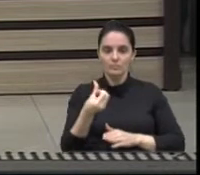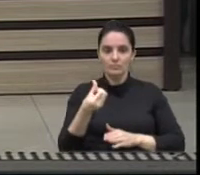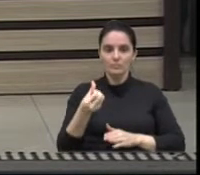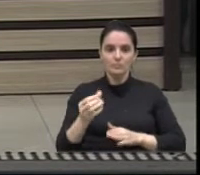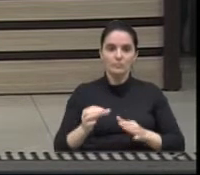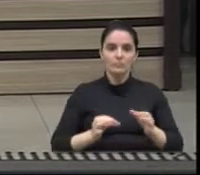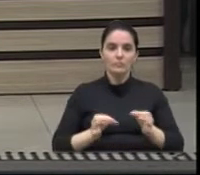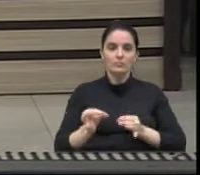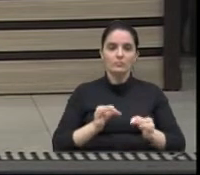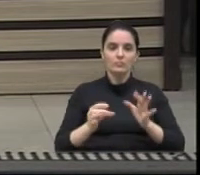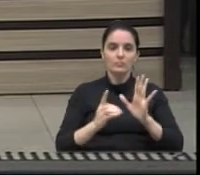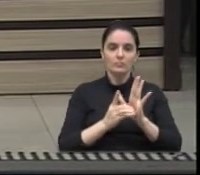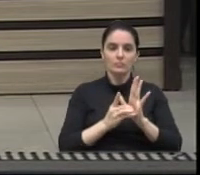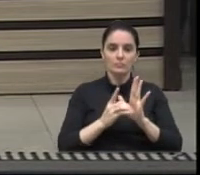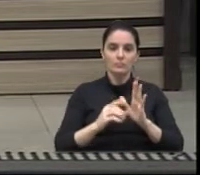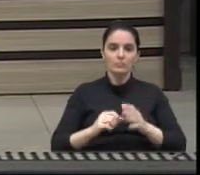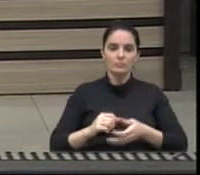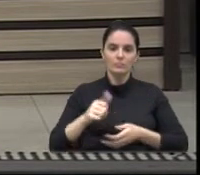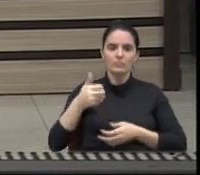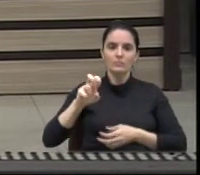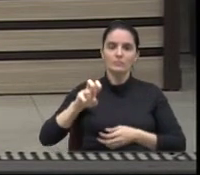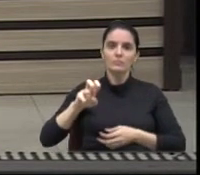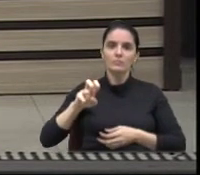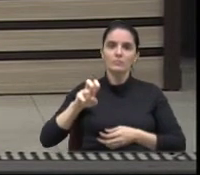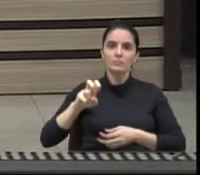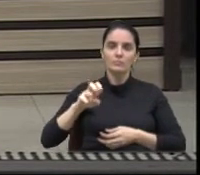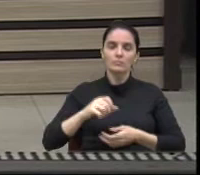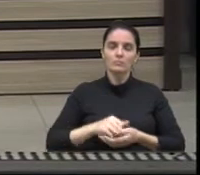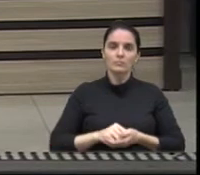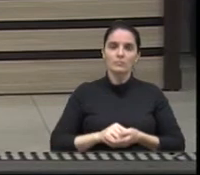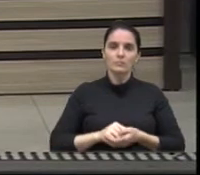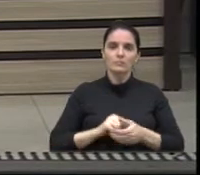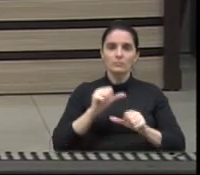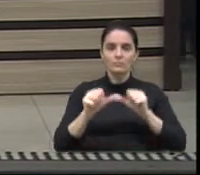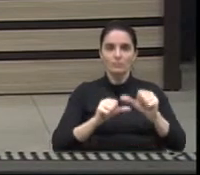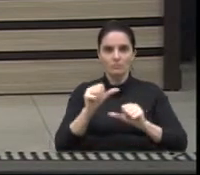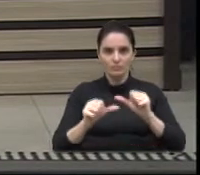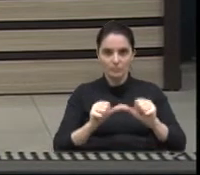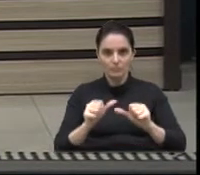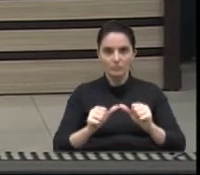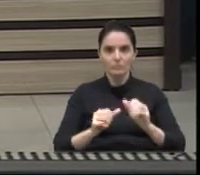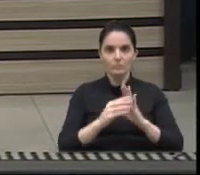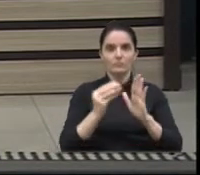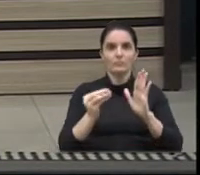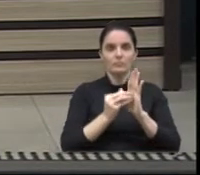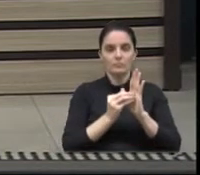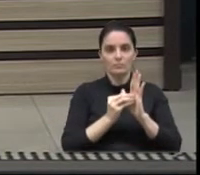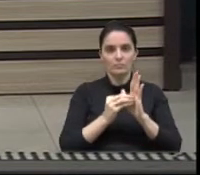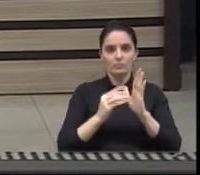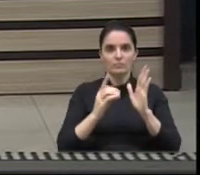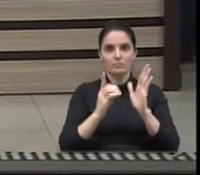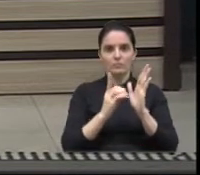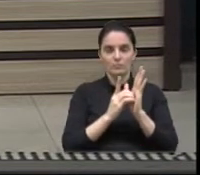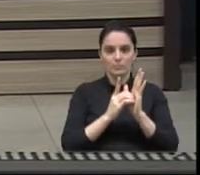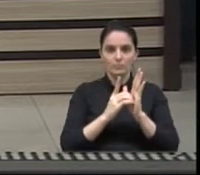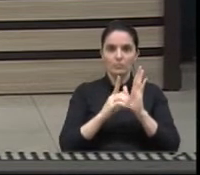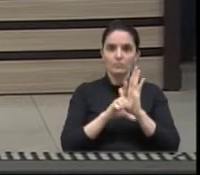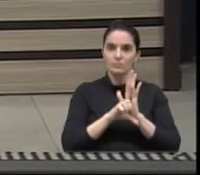decreto legislativo número 15/2017. Emenda modificativa à emenda do projeto de decreto legislativo